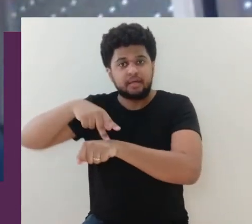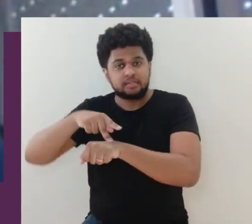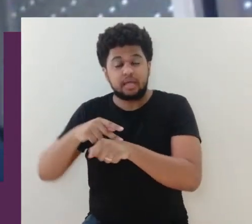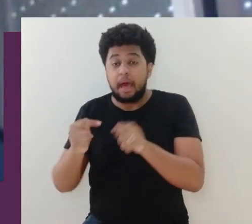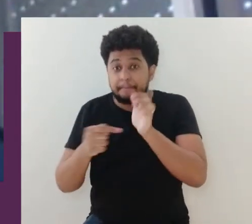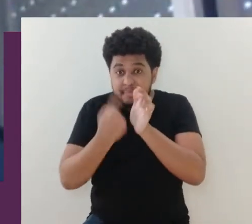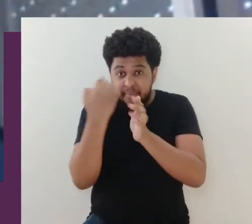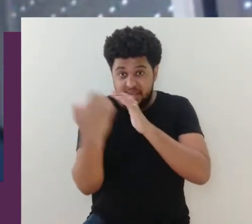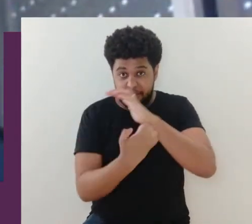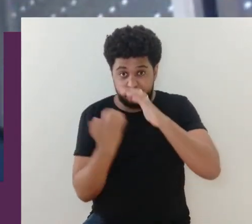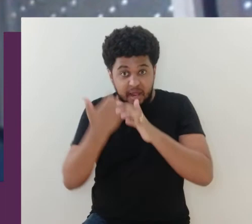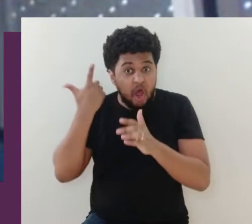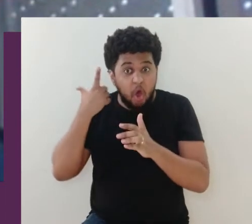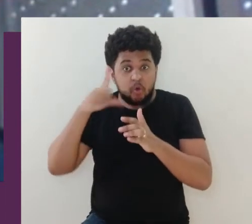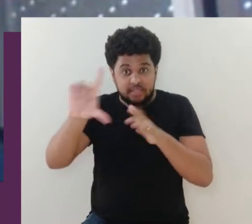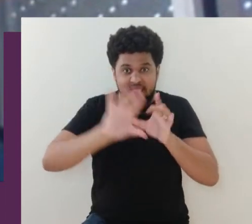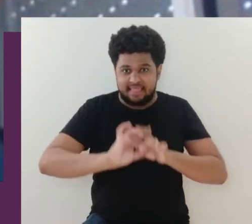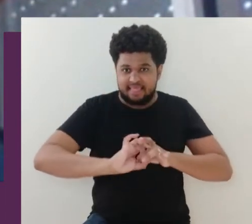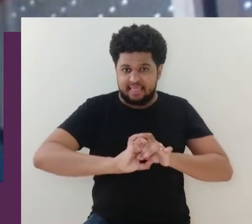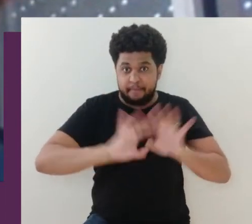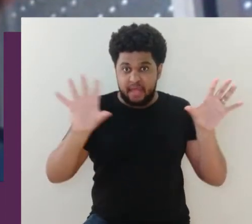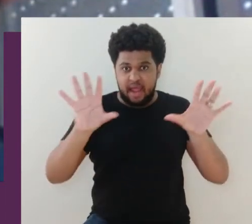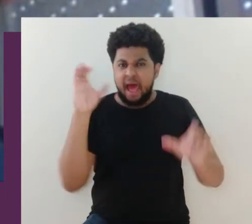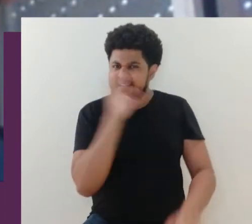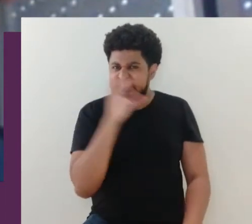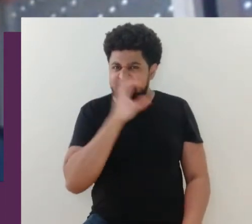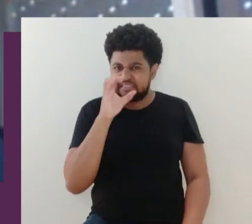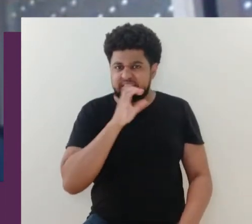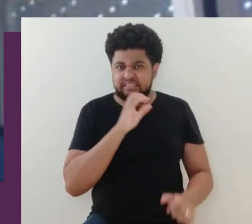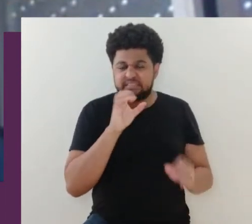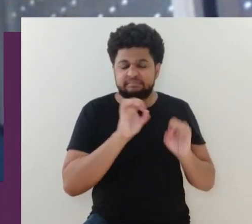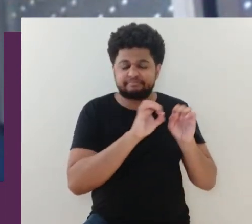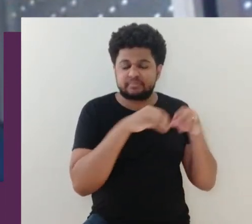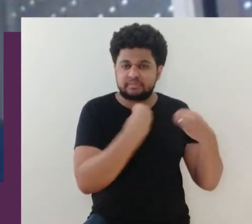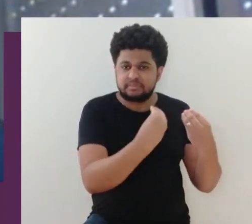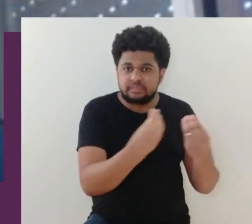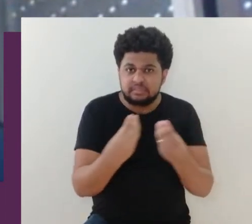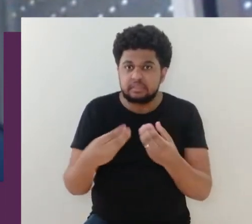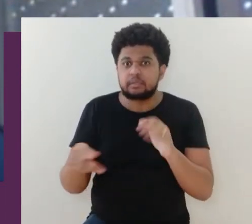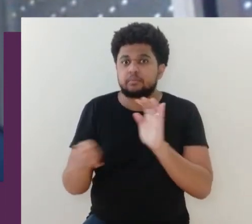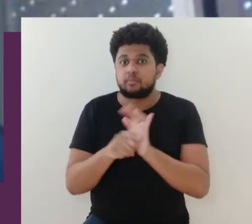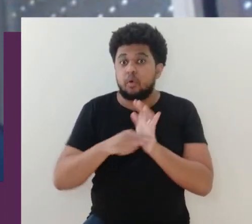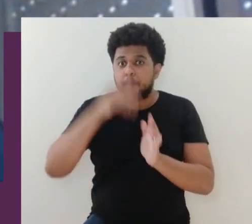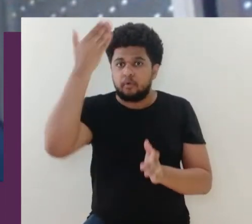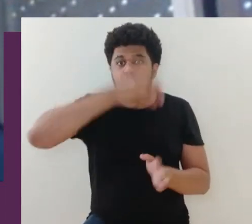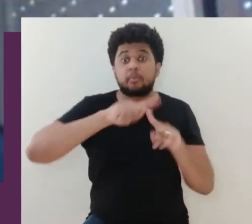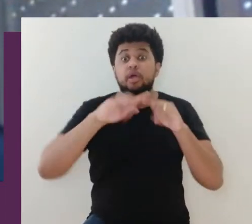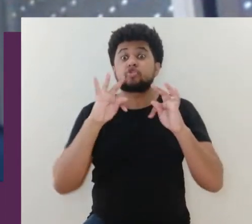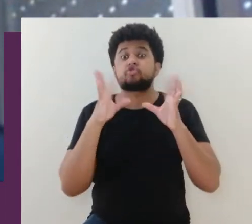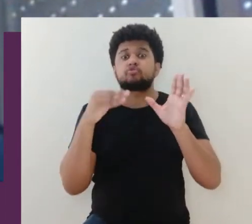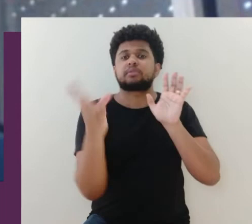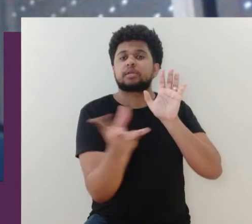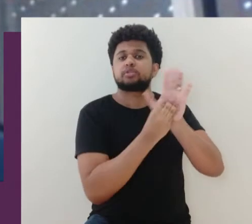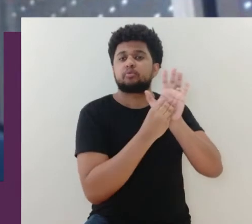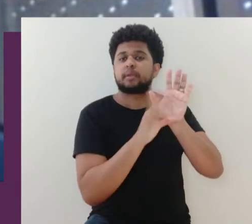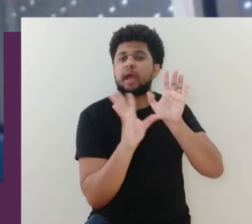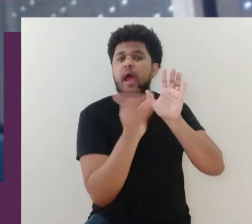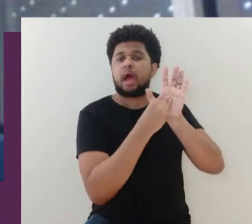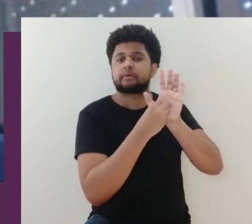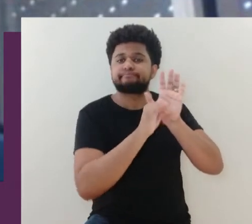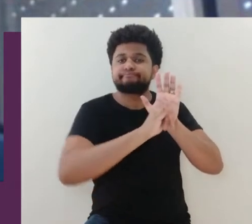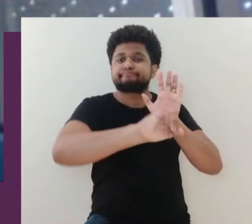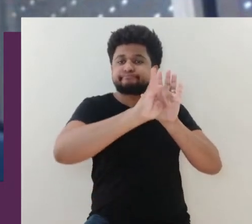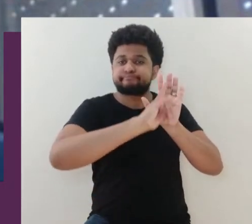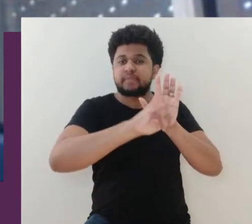empresa conseguir a liberação de uso emergencial, comprovando, primeiro porque tudo está sendo publicado em tempo